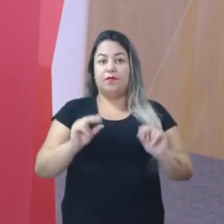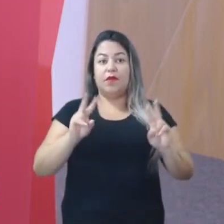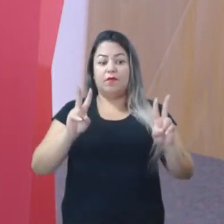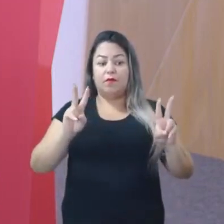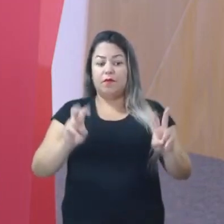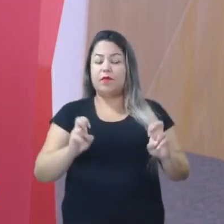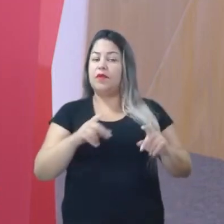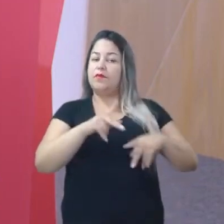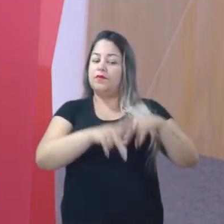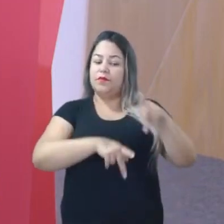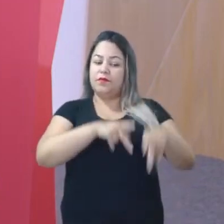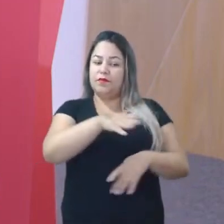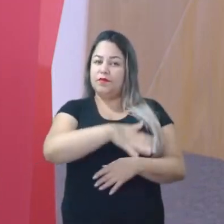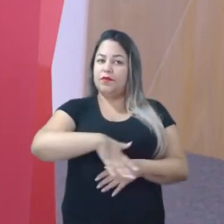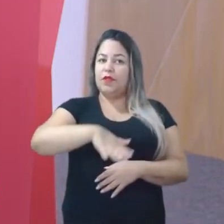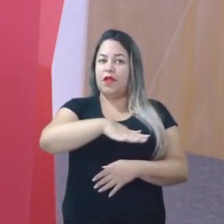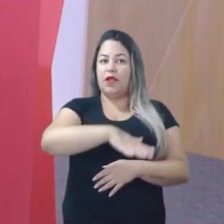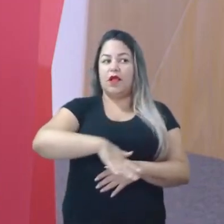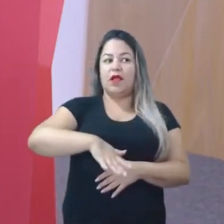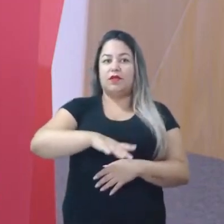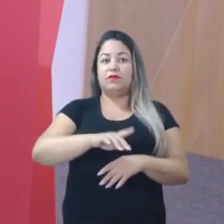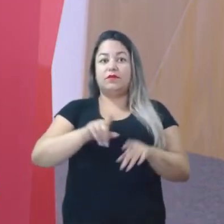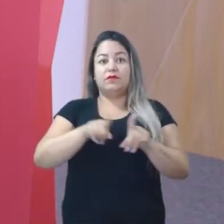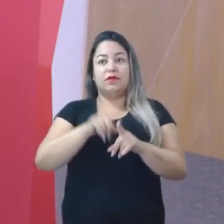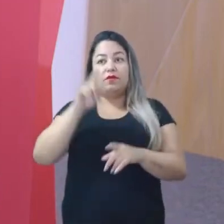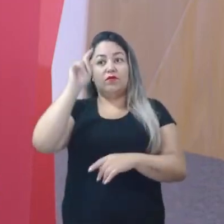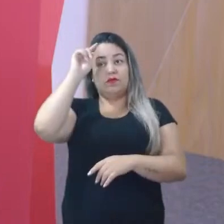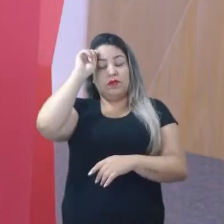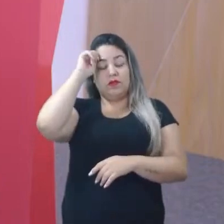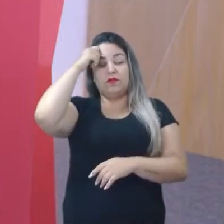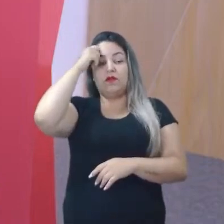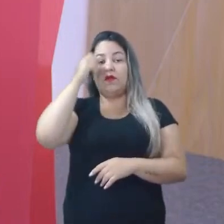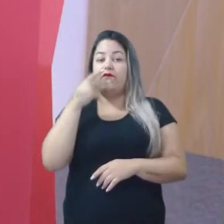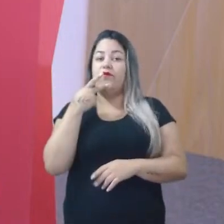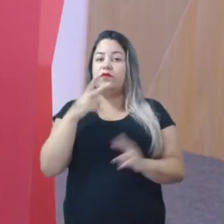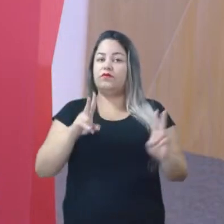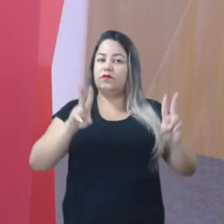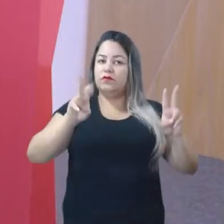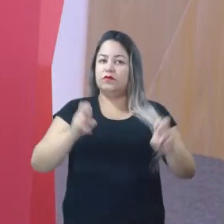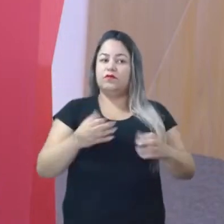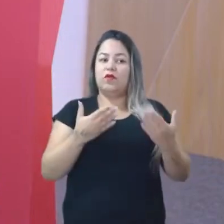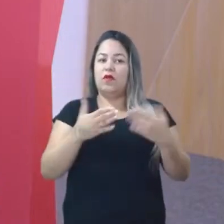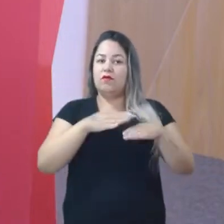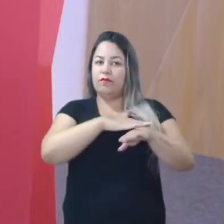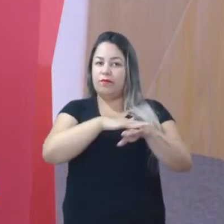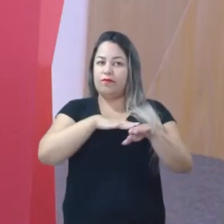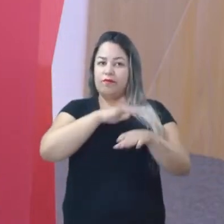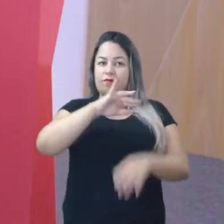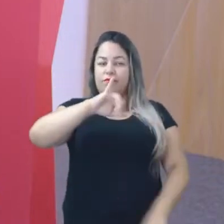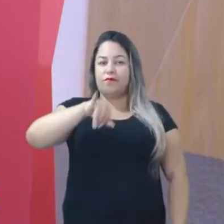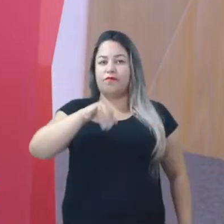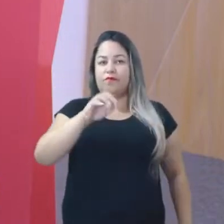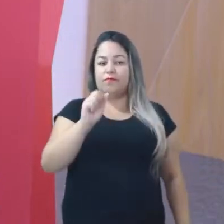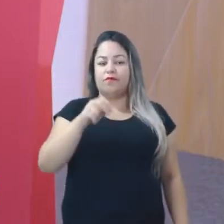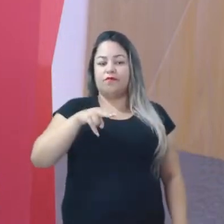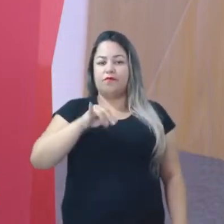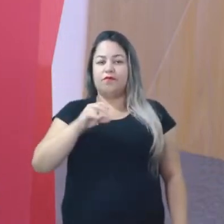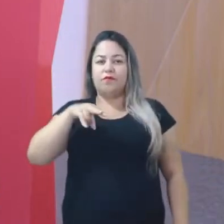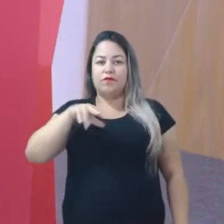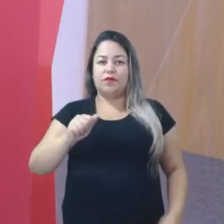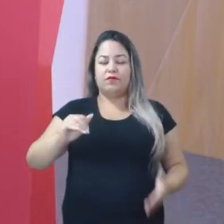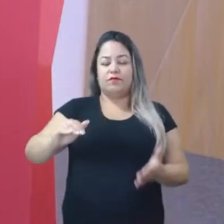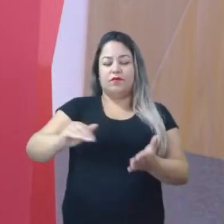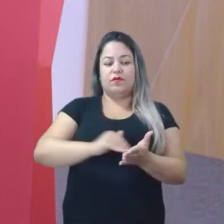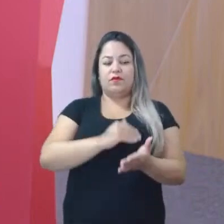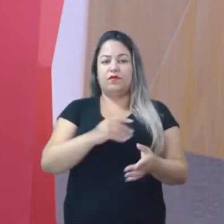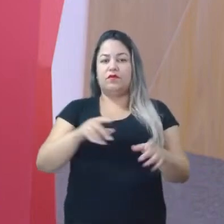para a população negra. E para falar sobre esse assunto, a gente conversa com a Janaína Fernandes, que é secretária adjunta